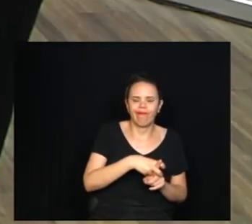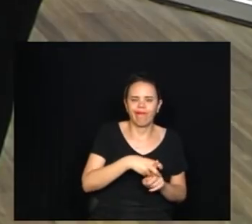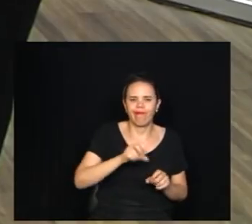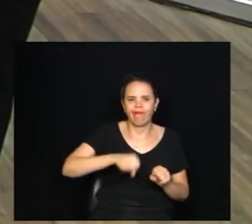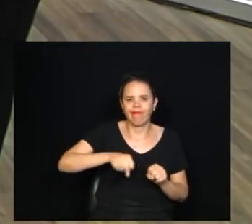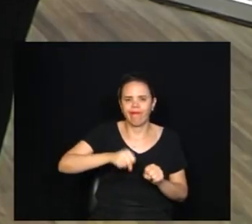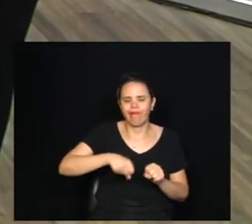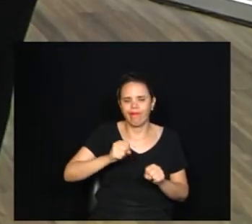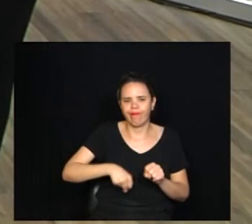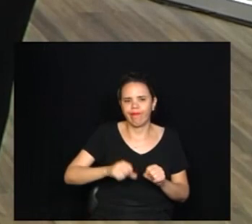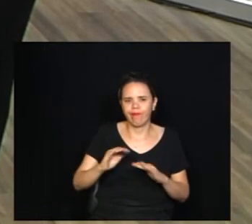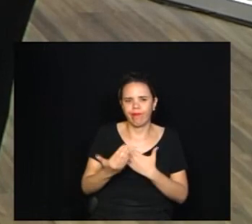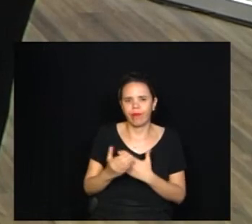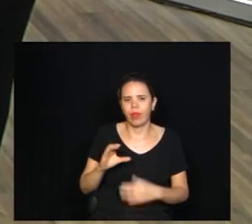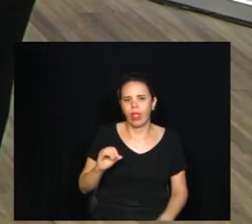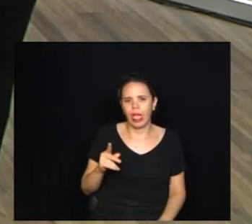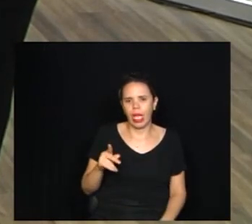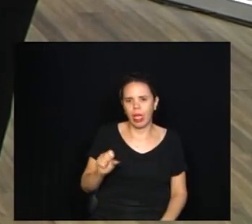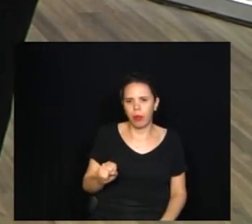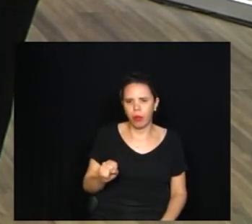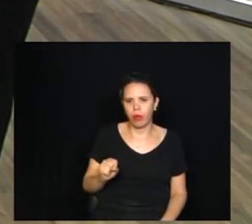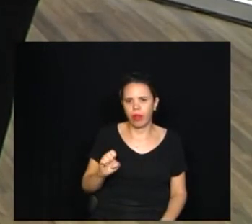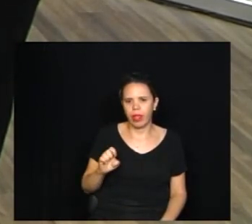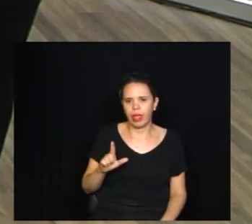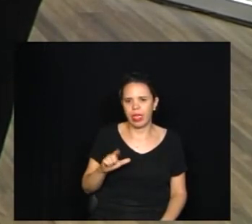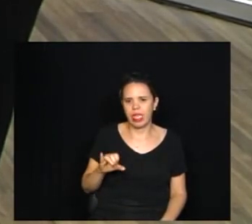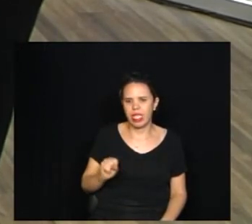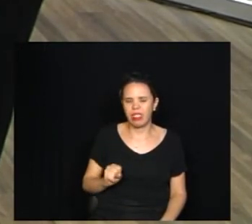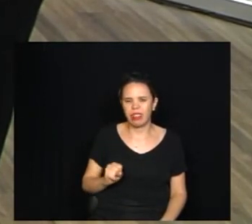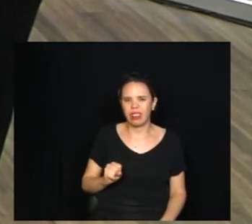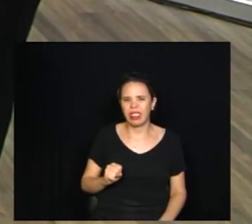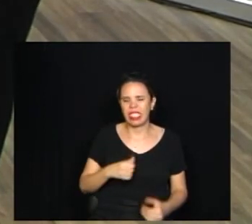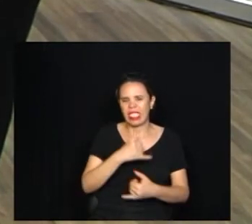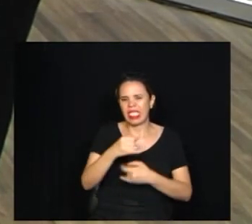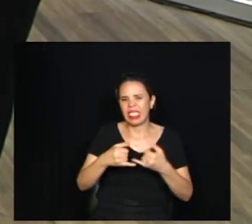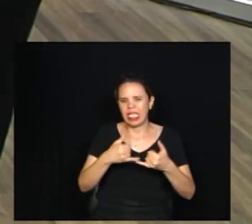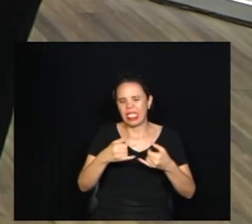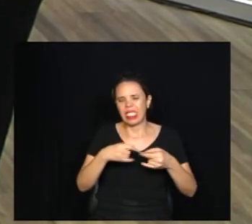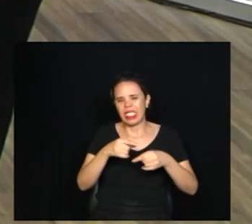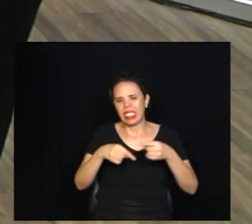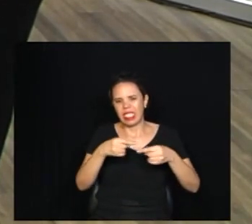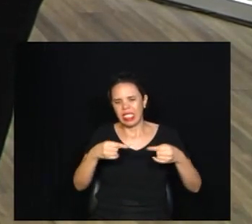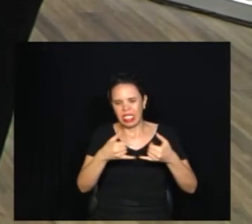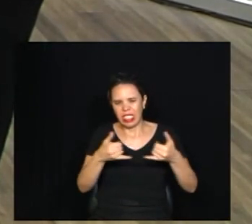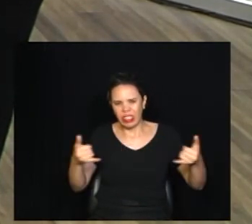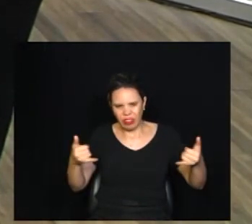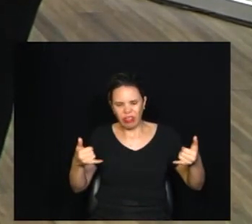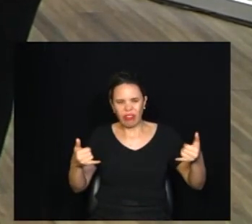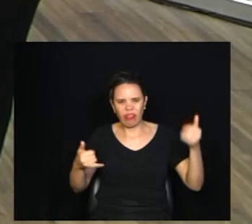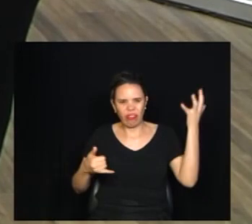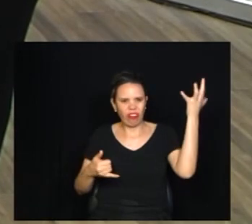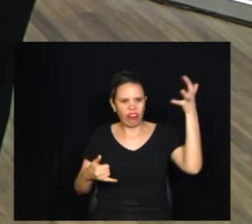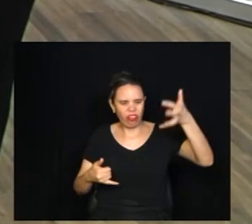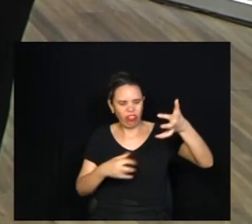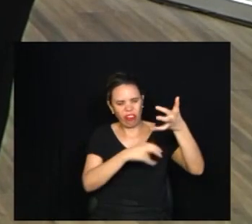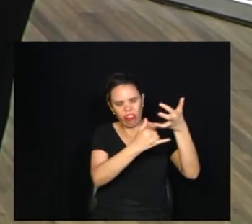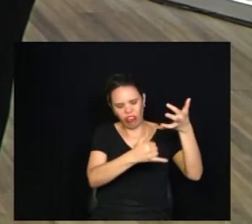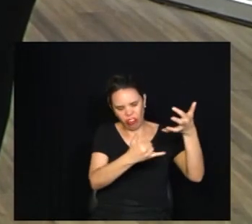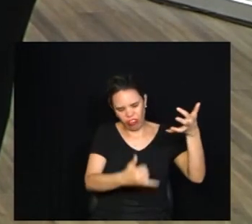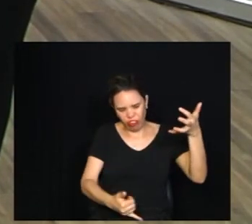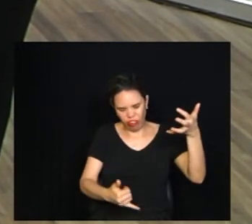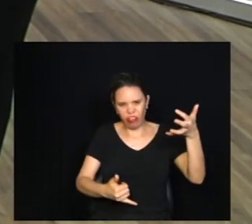no Jardim Campos Elíseos após se enroscar em fios de telefonia caídos dos postes. Eles